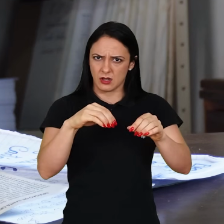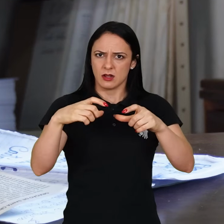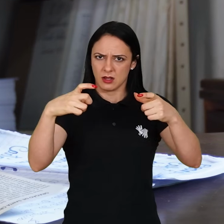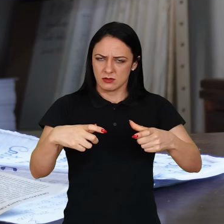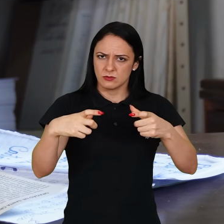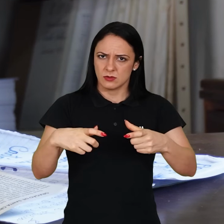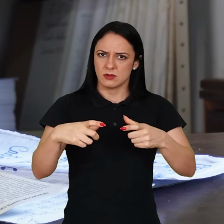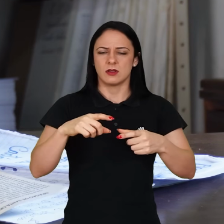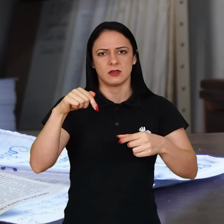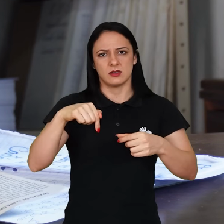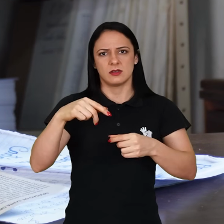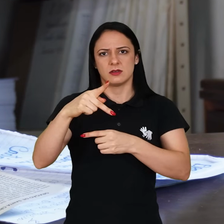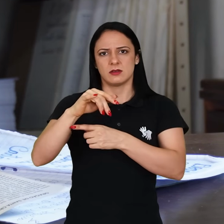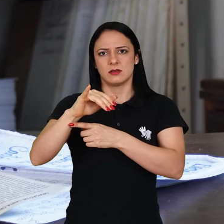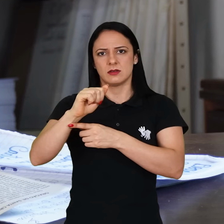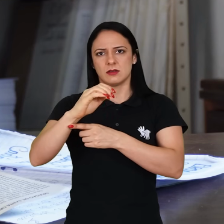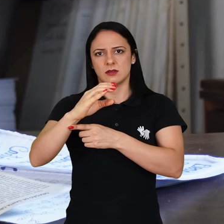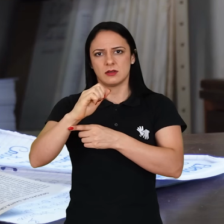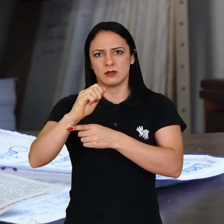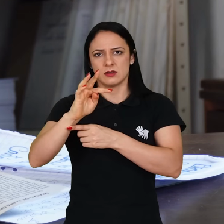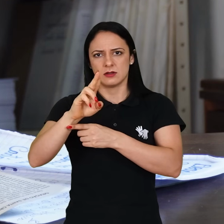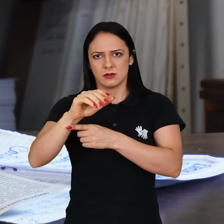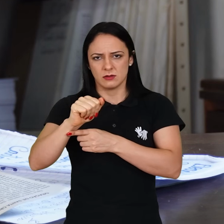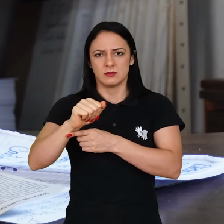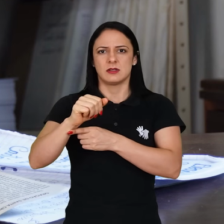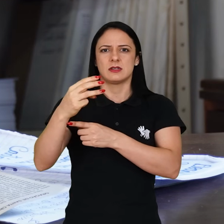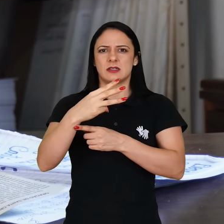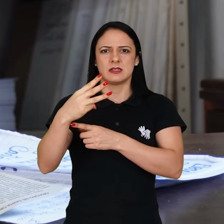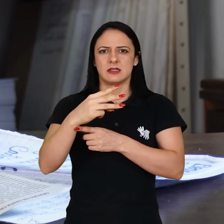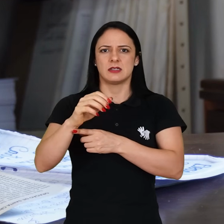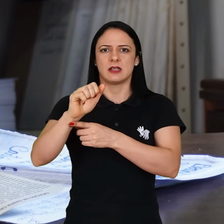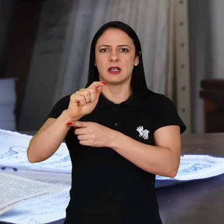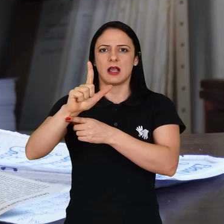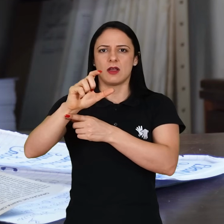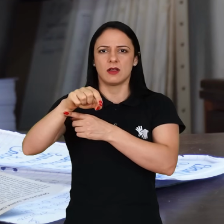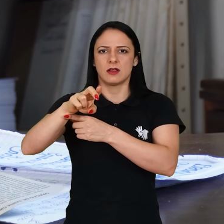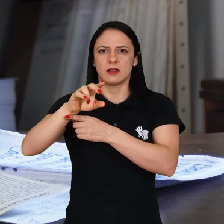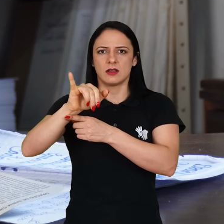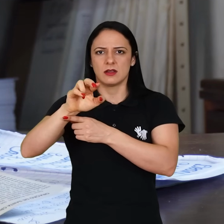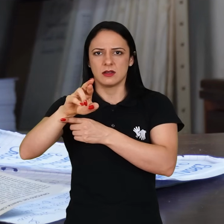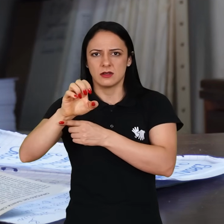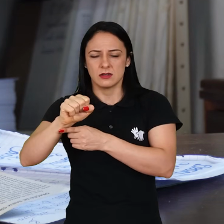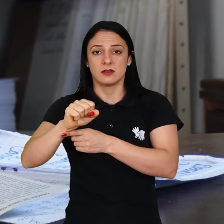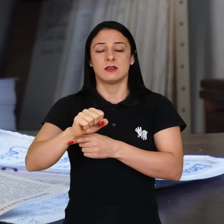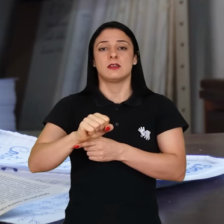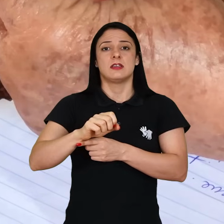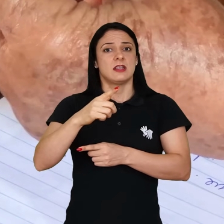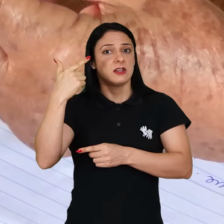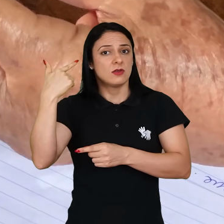desse terreno que é Pecatuba, que são 33 alqueires de terras, que esse terreno pertencia à Mar de